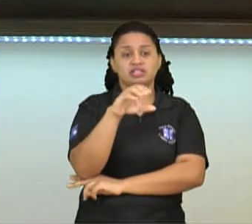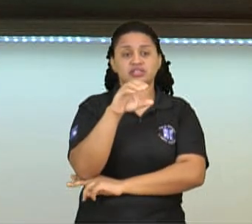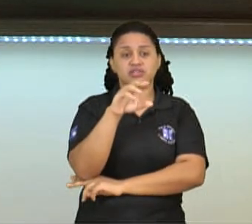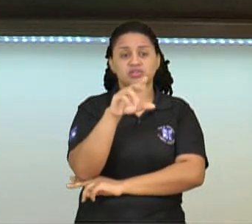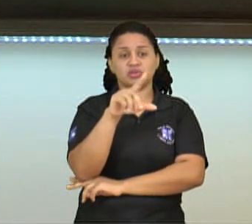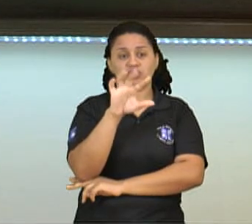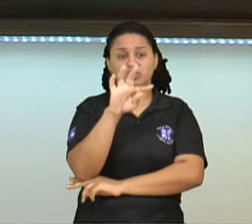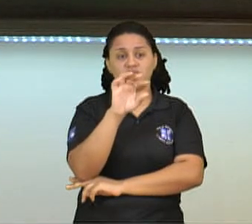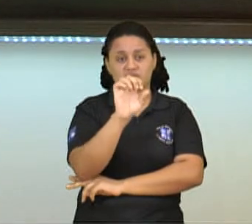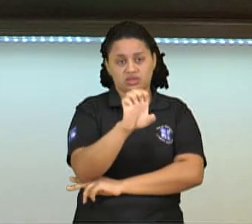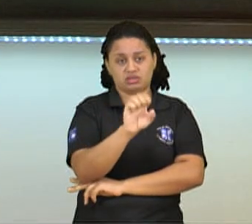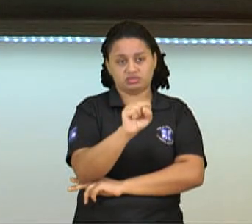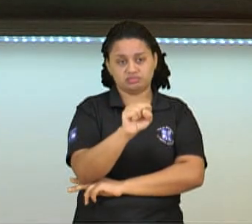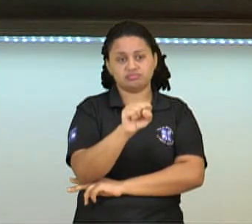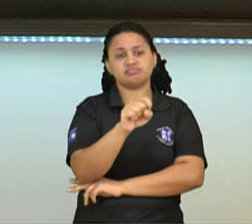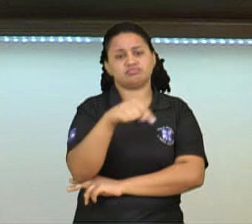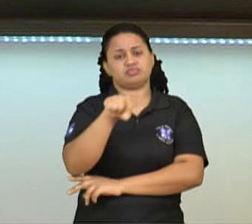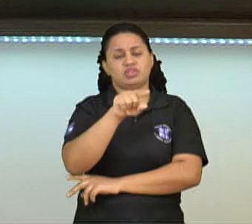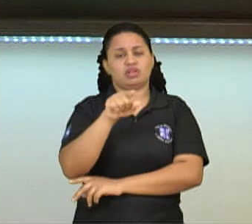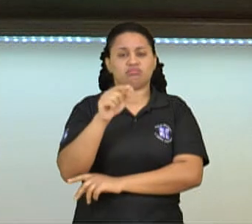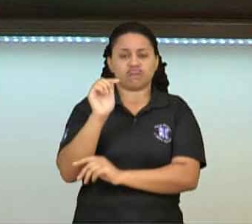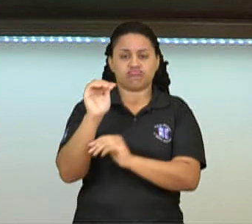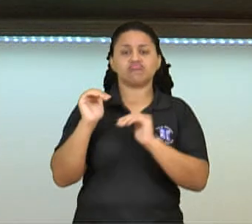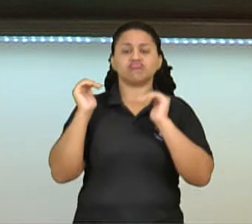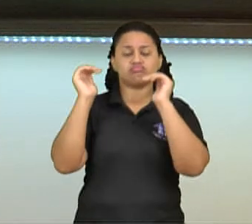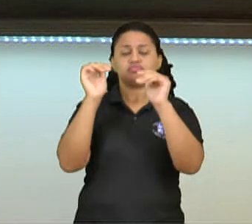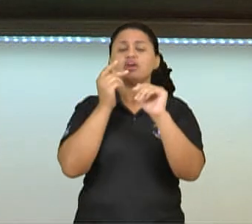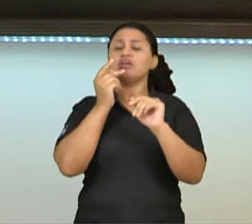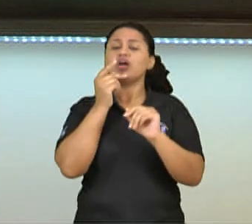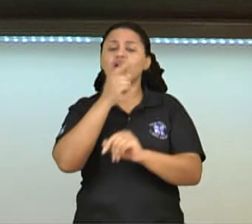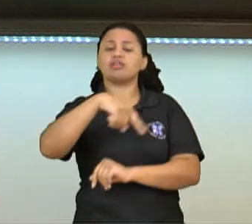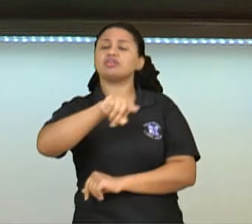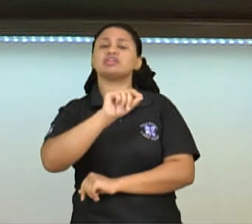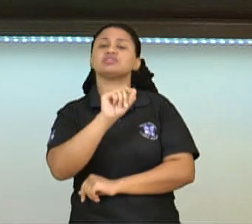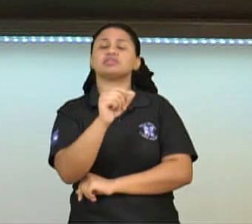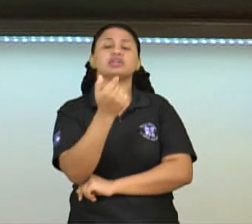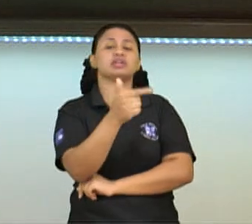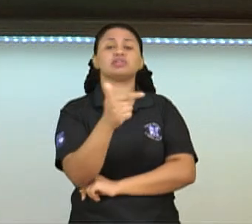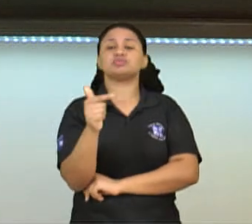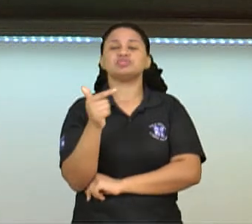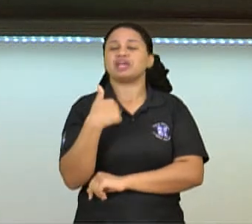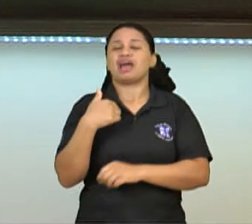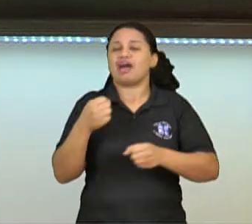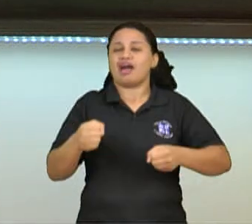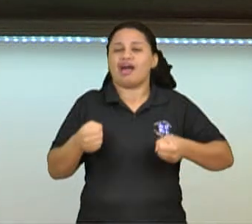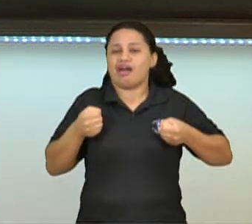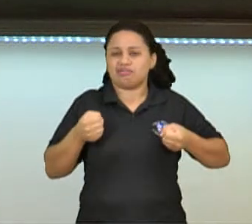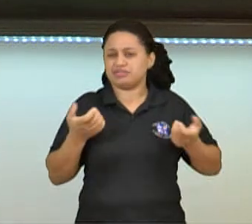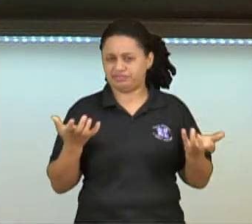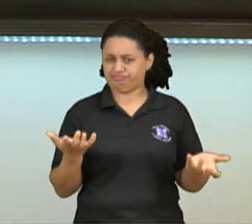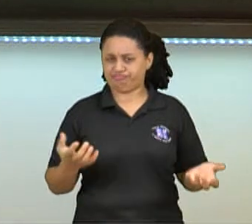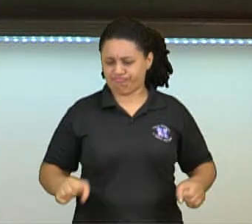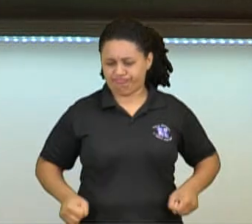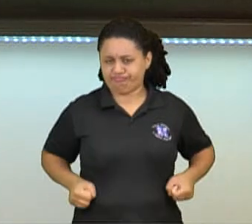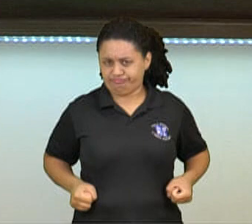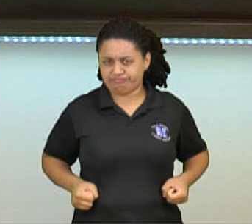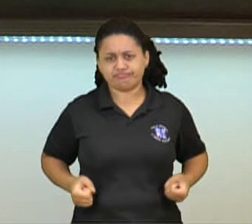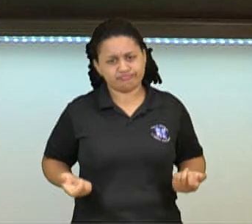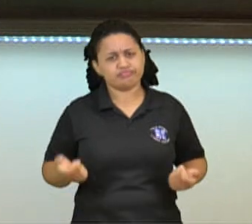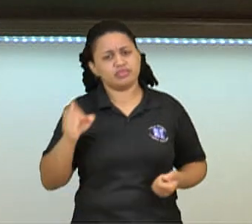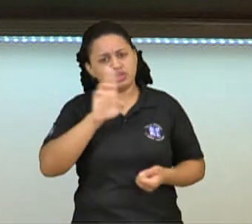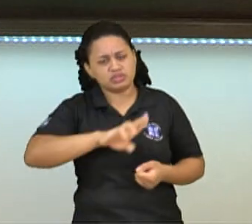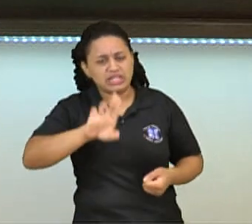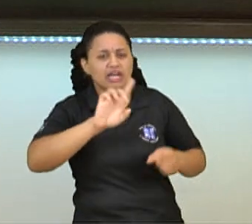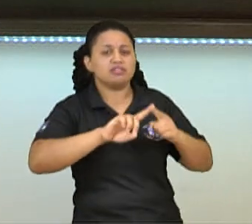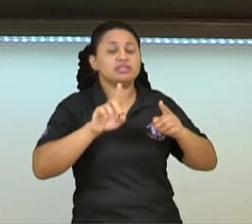eles eram chamados assim pelos nobres, como se eles estivessem sem calças. Eles usavam calças, mas era bem diferente